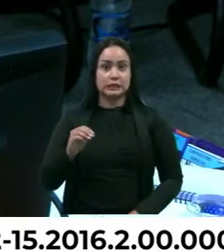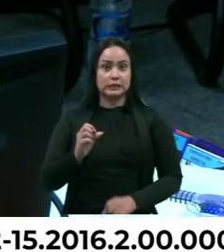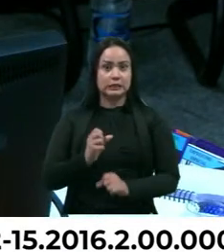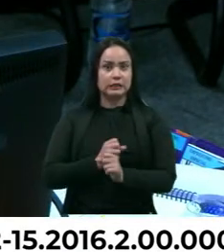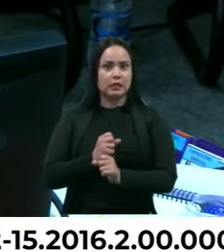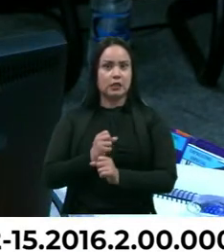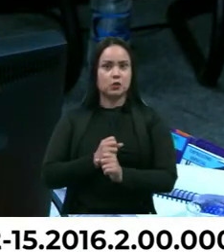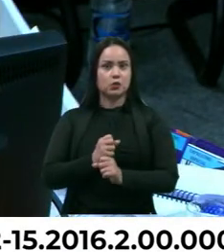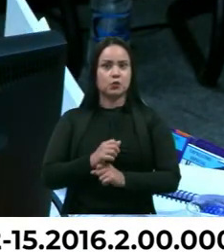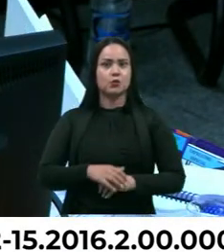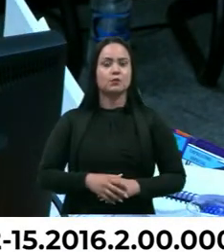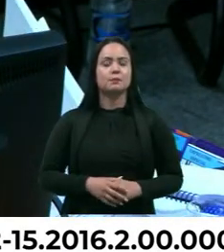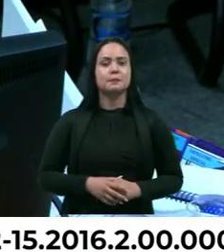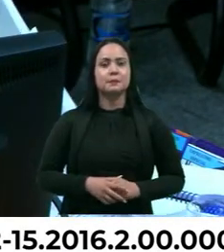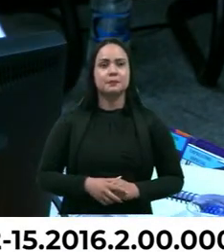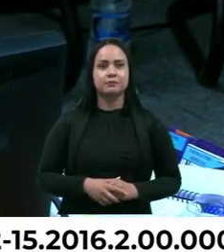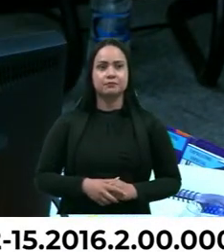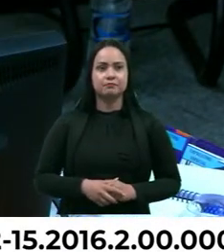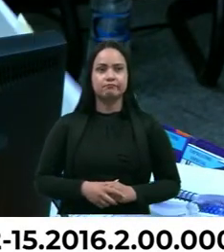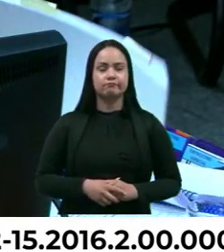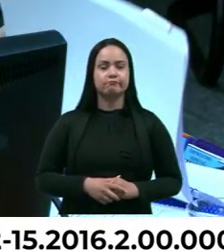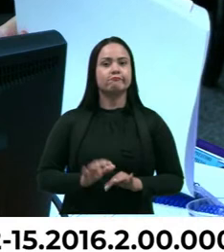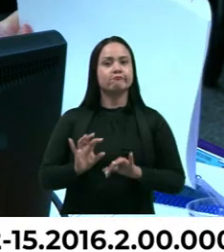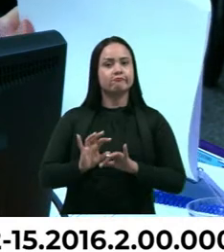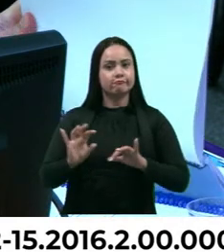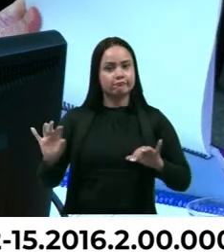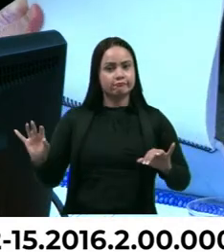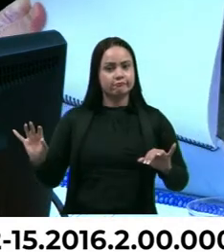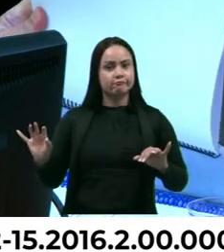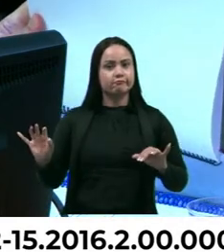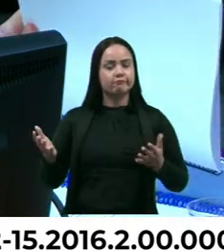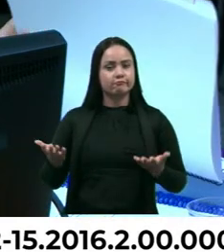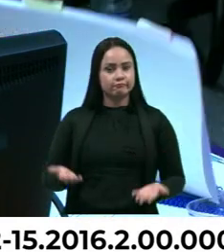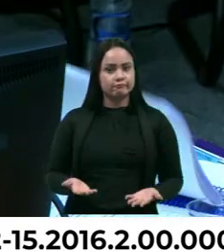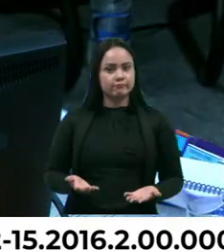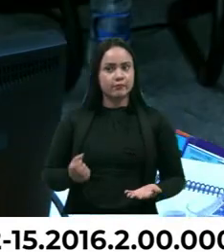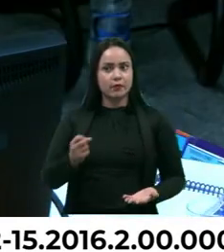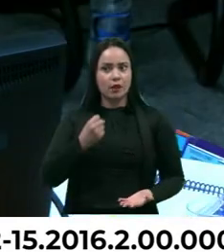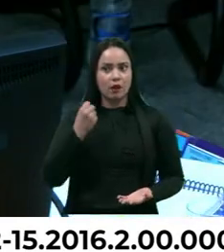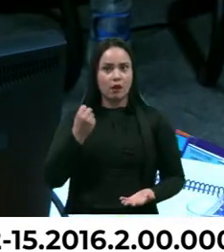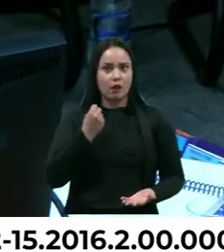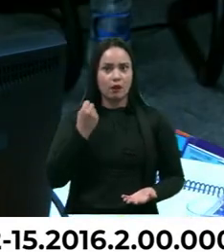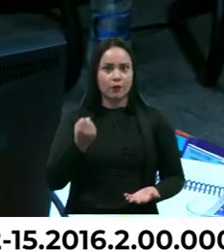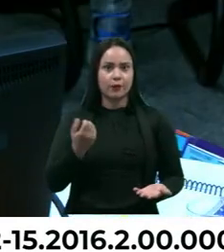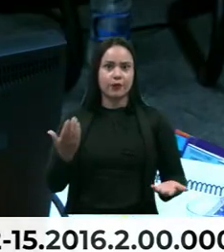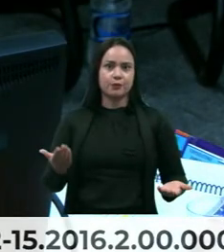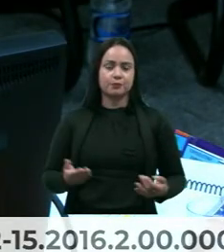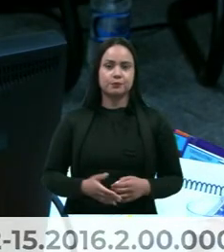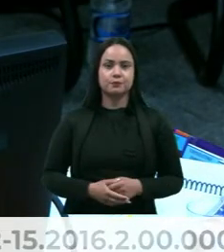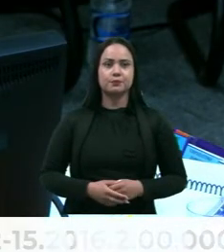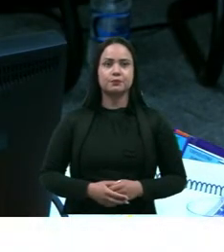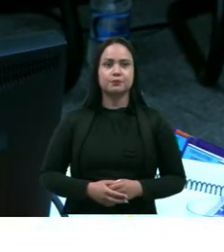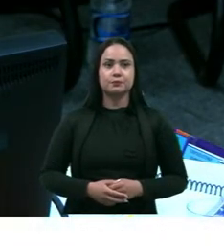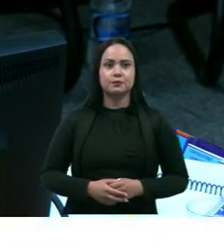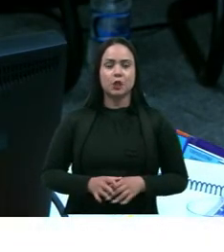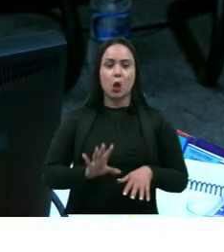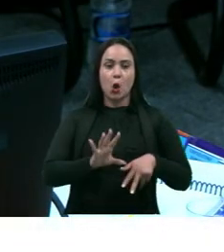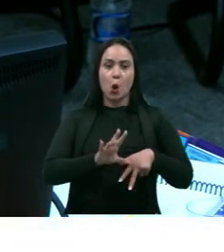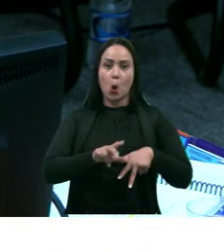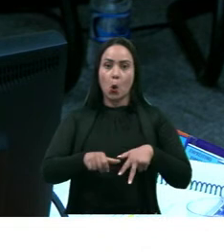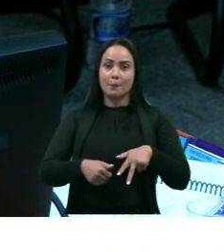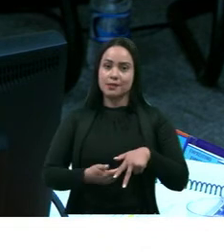anos. E o afastamento foi por uma questão grave. Foi por um ato de